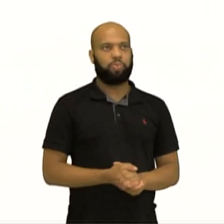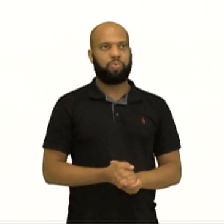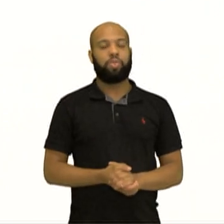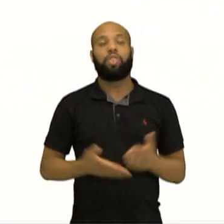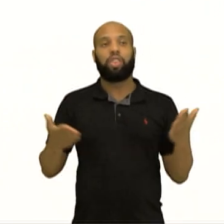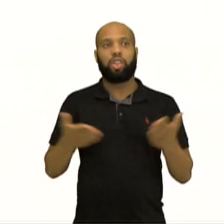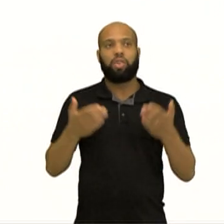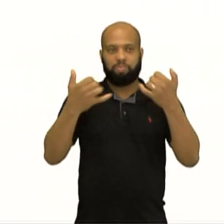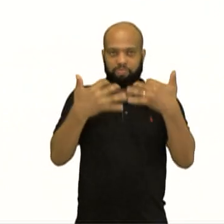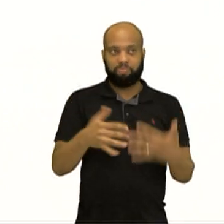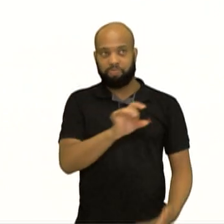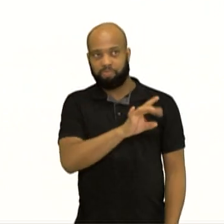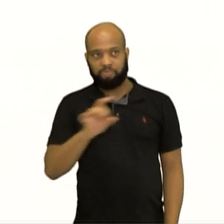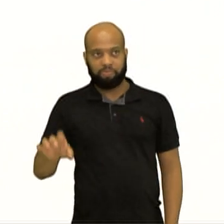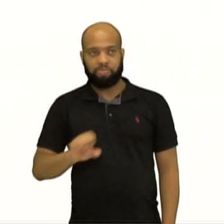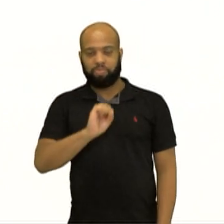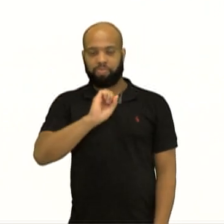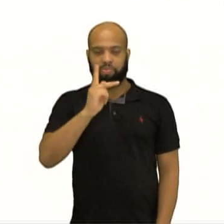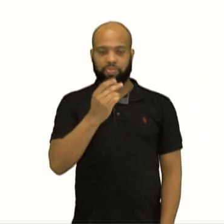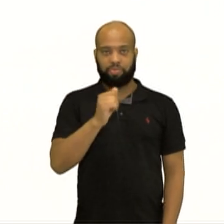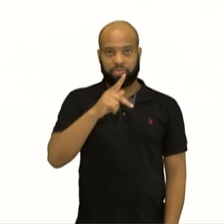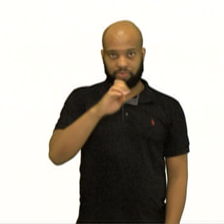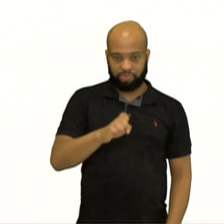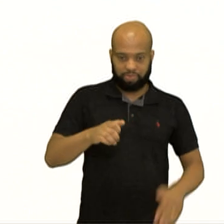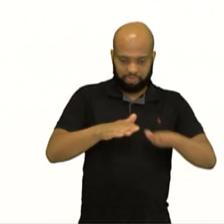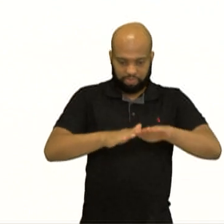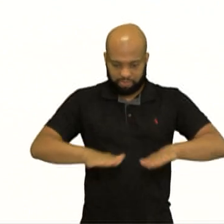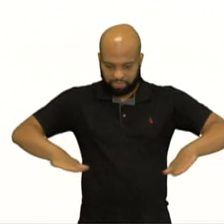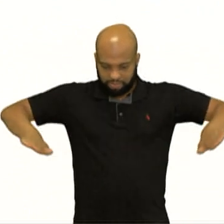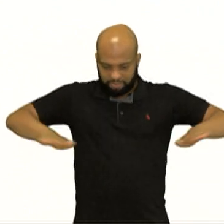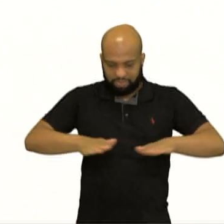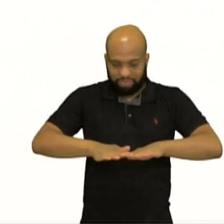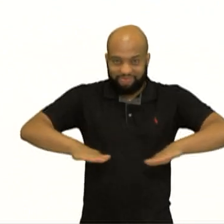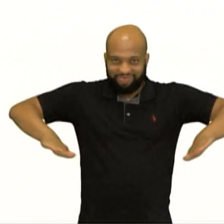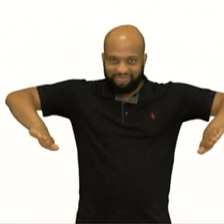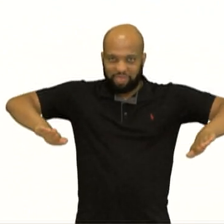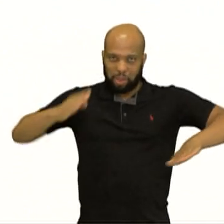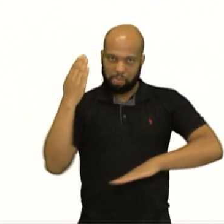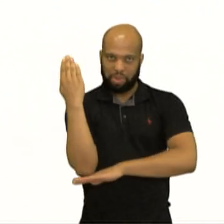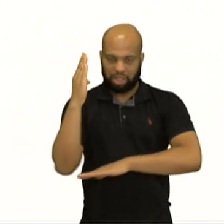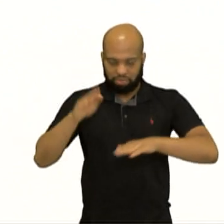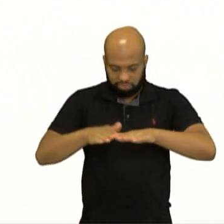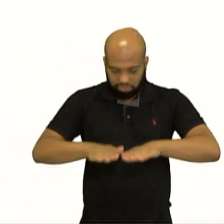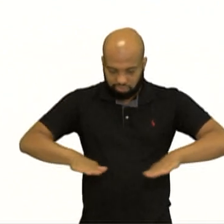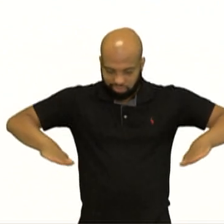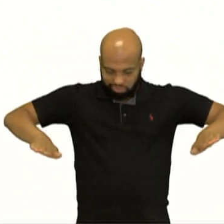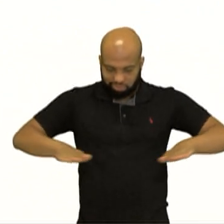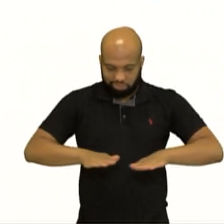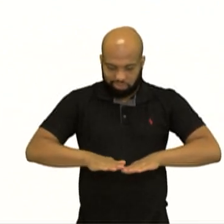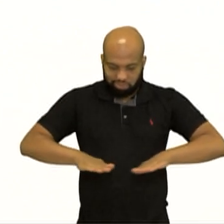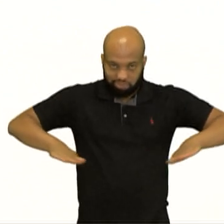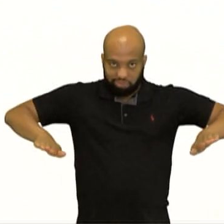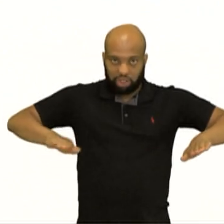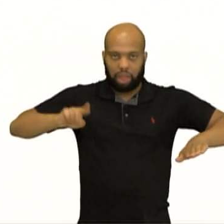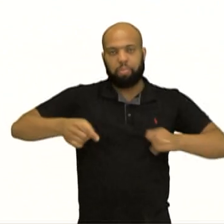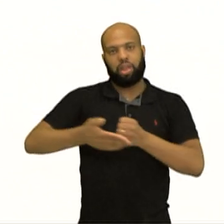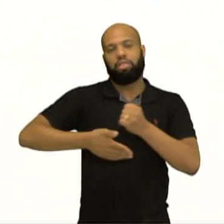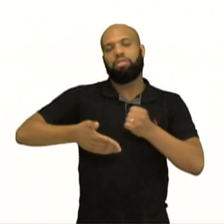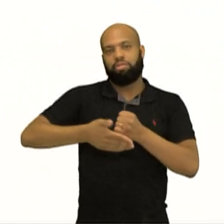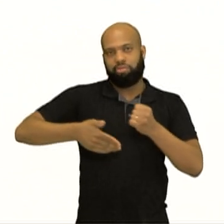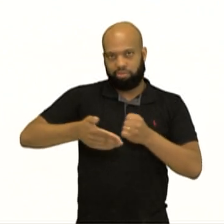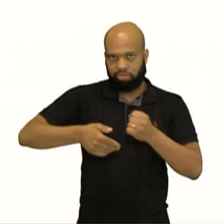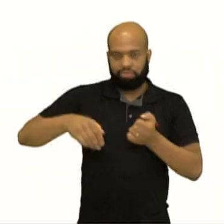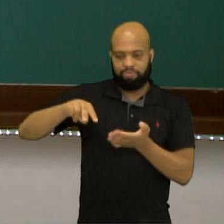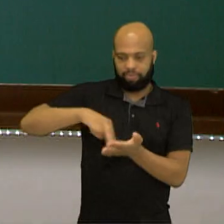Então vamos falar sobre cada um deles, o shape. Então o shape ou deck ou board ou tábua é a base, tá? Então